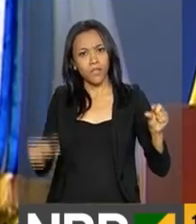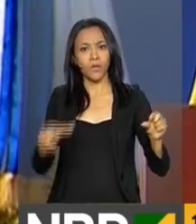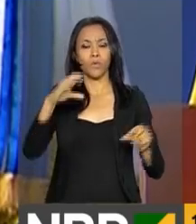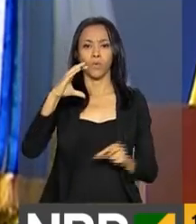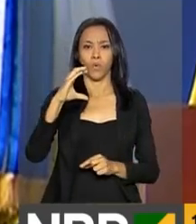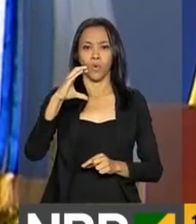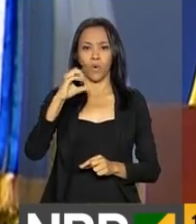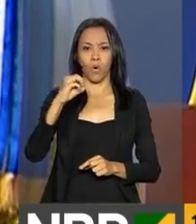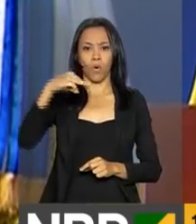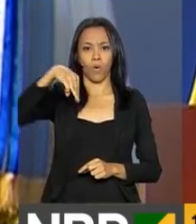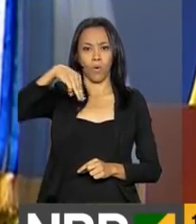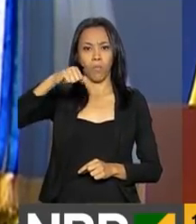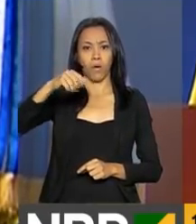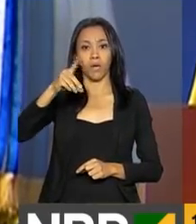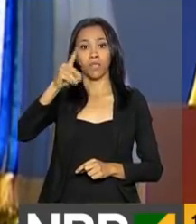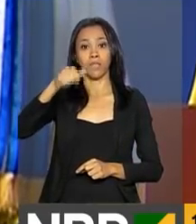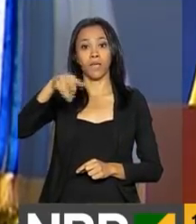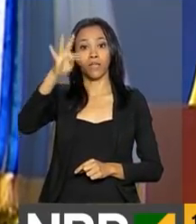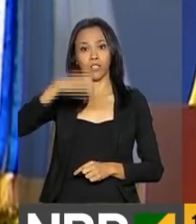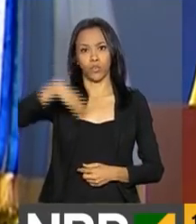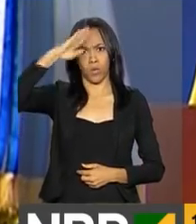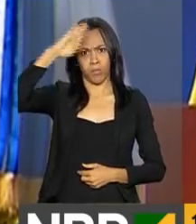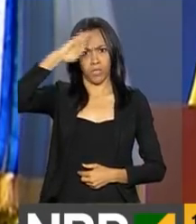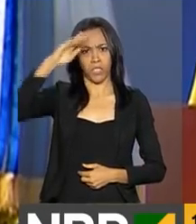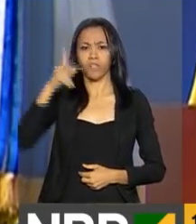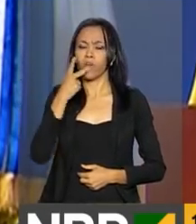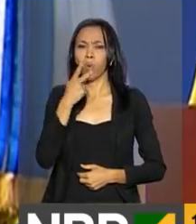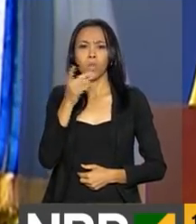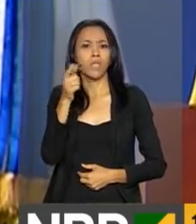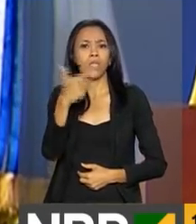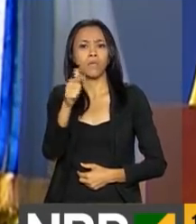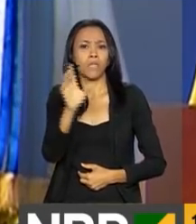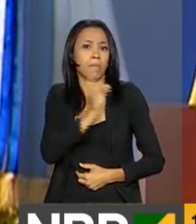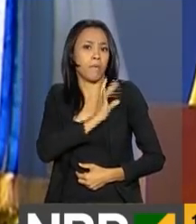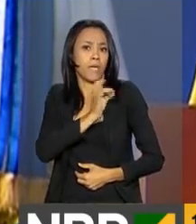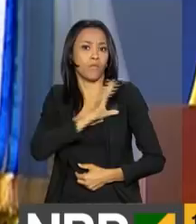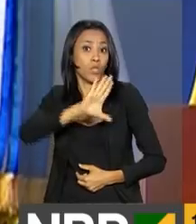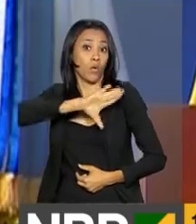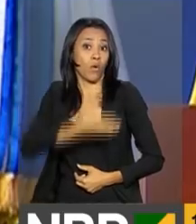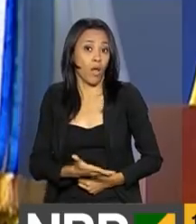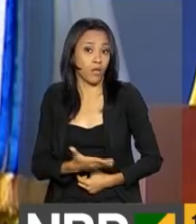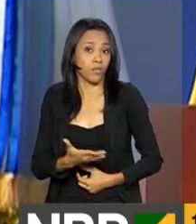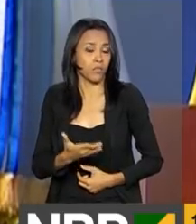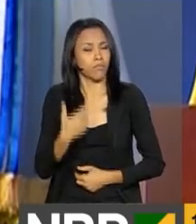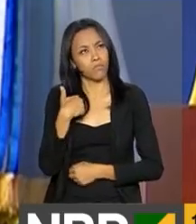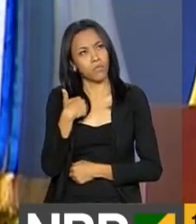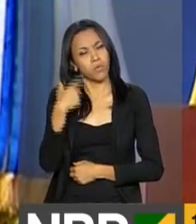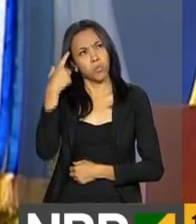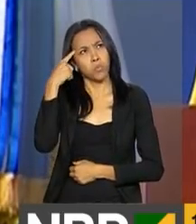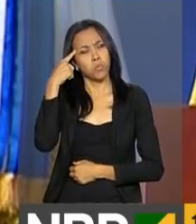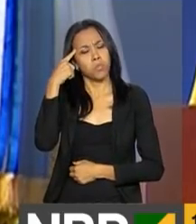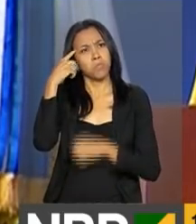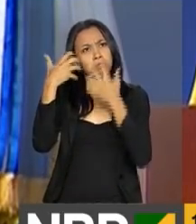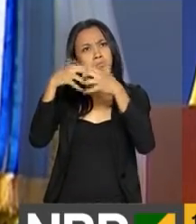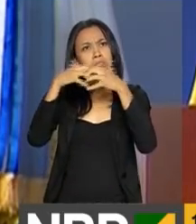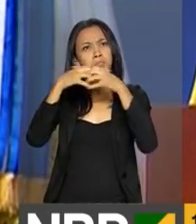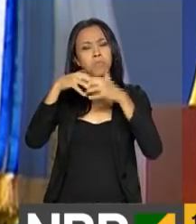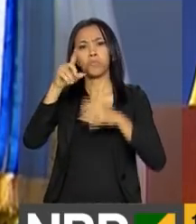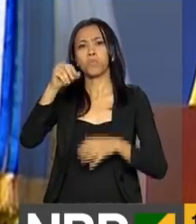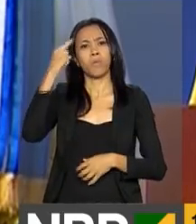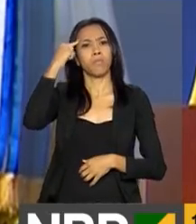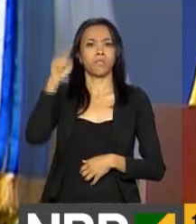lançou: não ter medo de ter coragem. É interessante, eu nunca havia pensado nisso, porque nós somos muitas